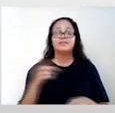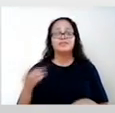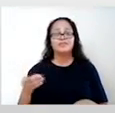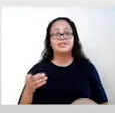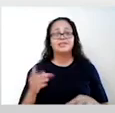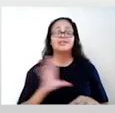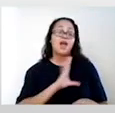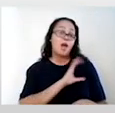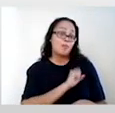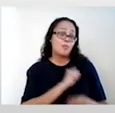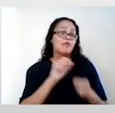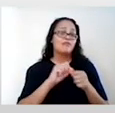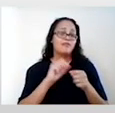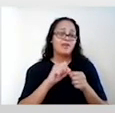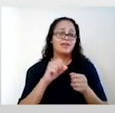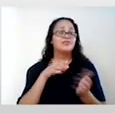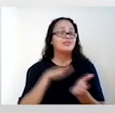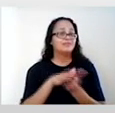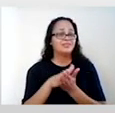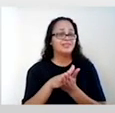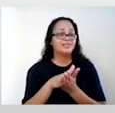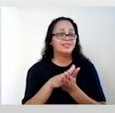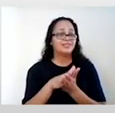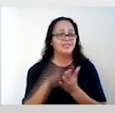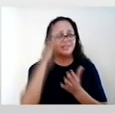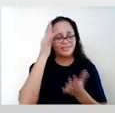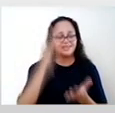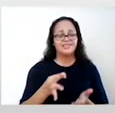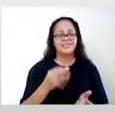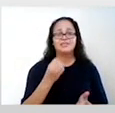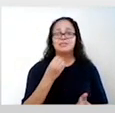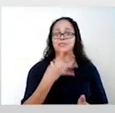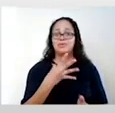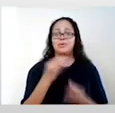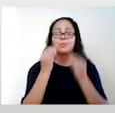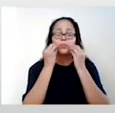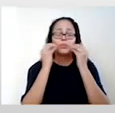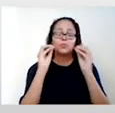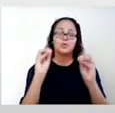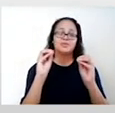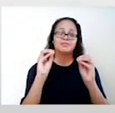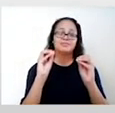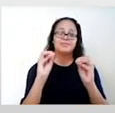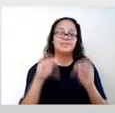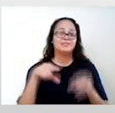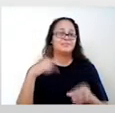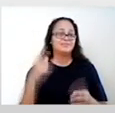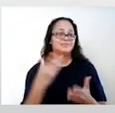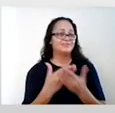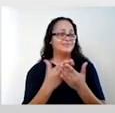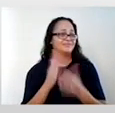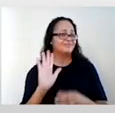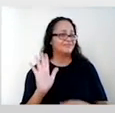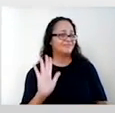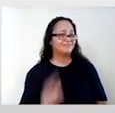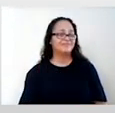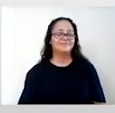muito amor, capricho e entreguem, tá? Tenho certeza que vão arrasar. Beijo e a gente se vê numa próxima aula. Até mais!